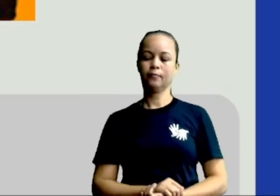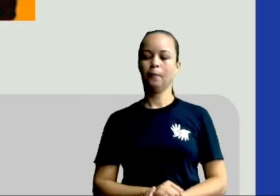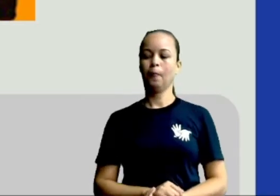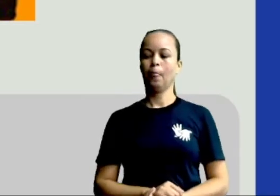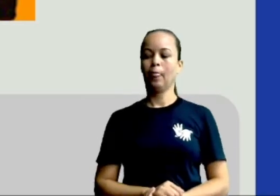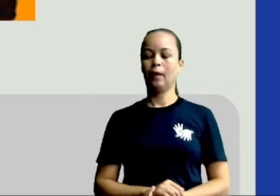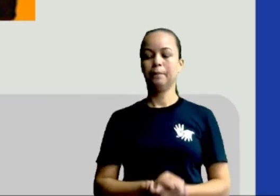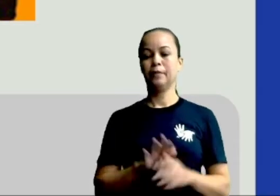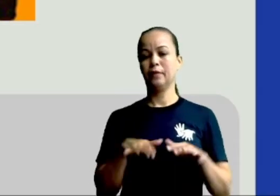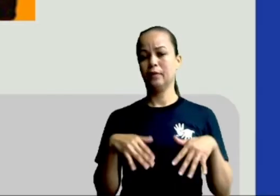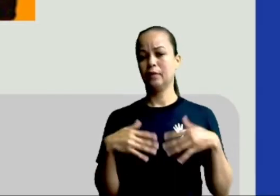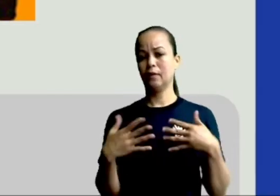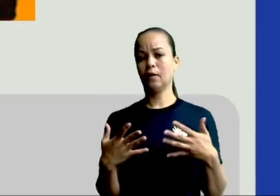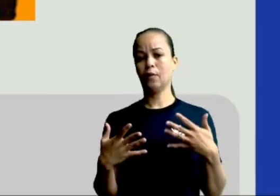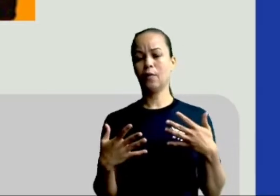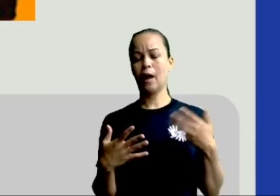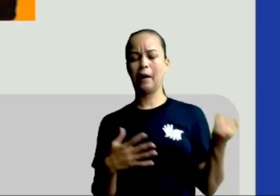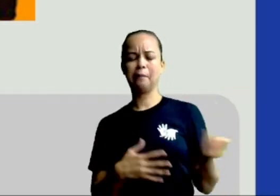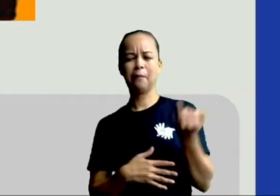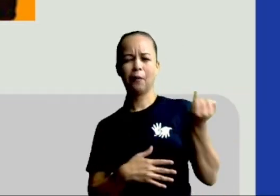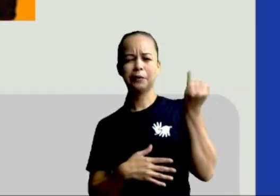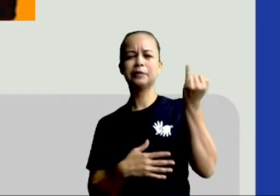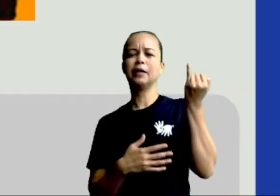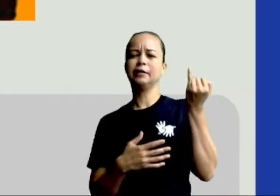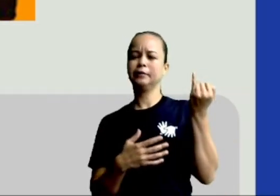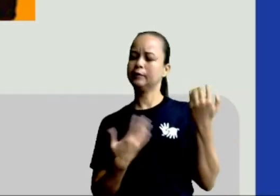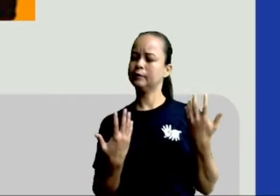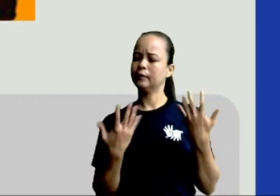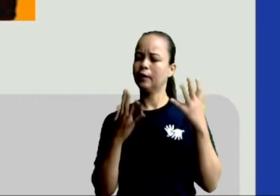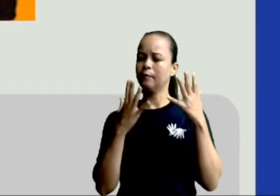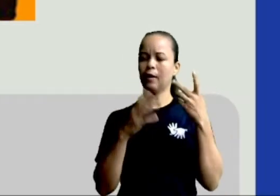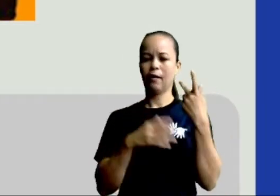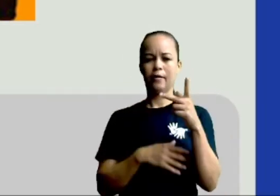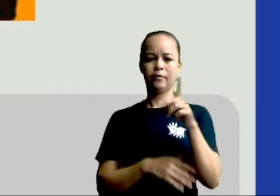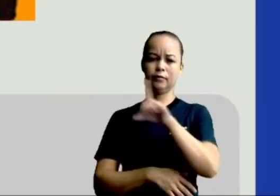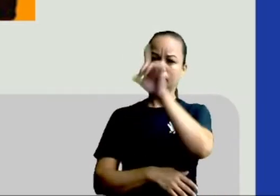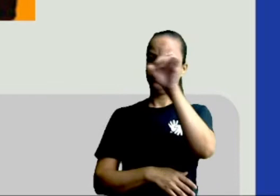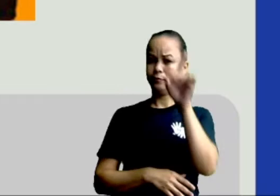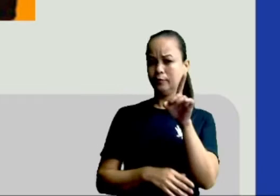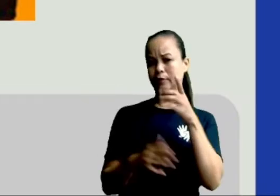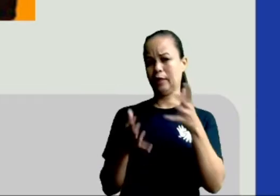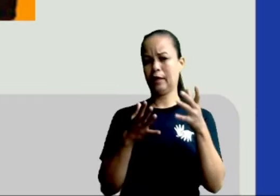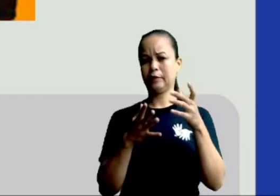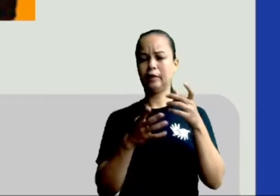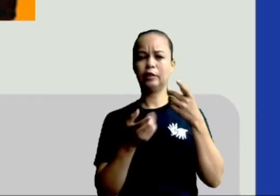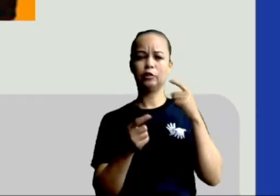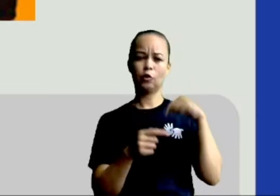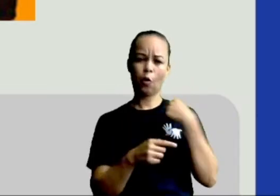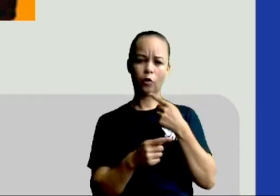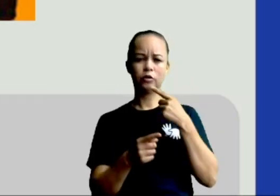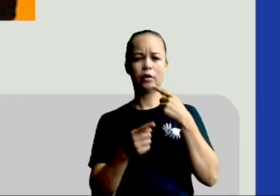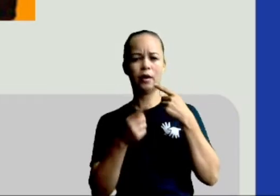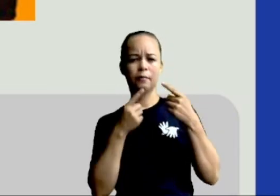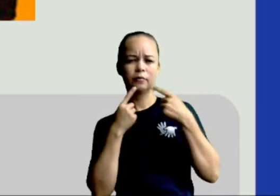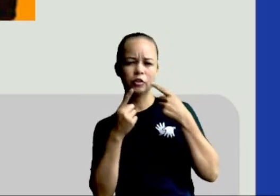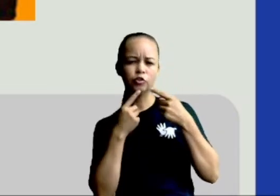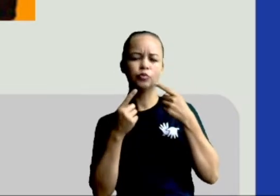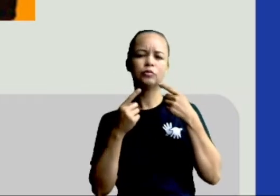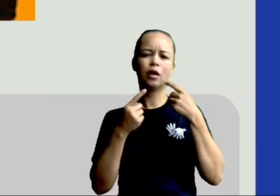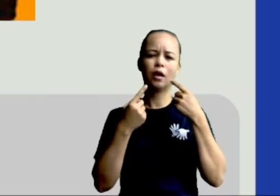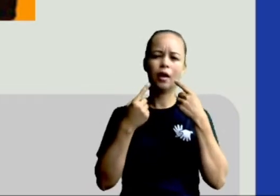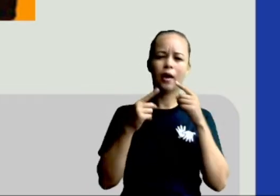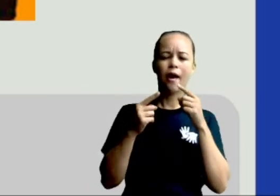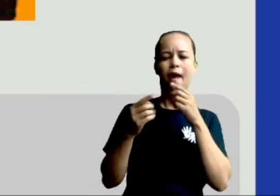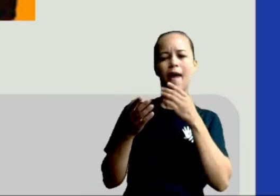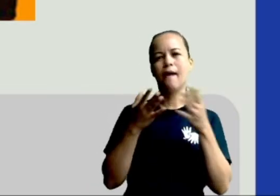é a importância de celebrar essa data? Por que é tão importante a gente falar sobre isso, a gente discutir sobre isso? E vocês, assim, tão